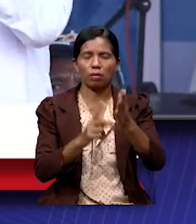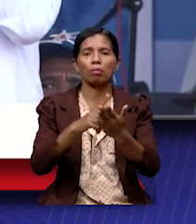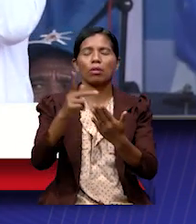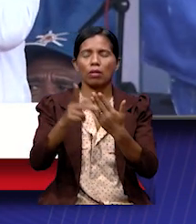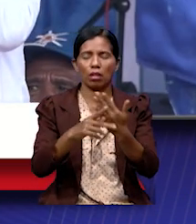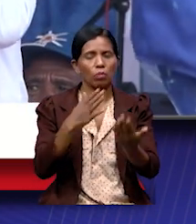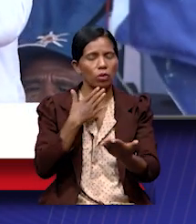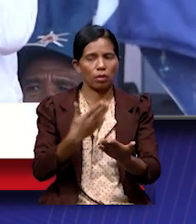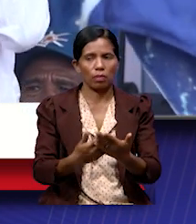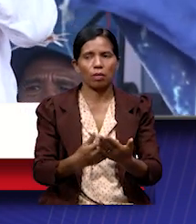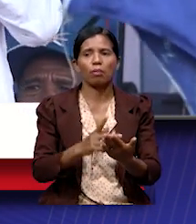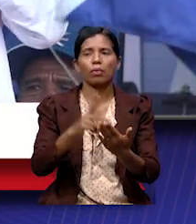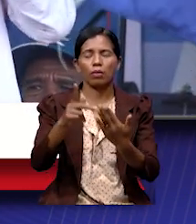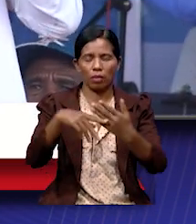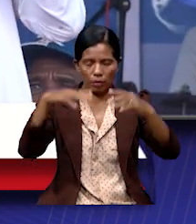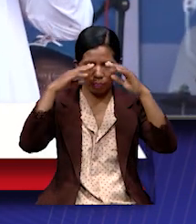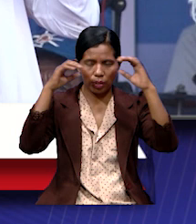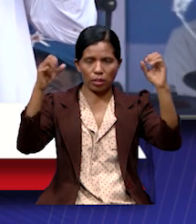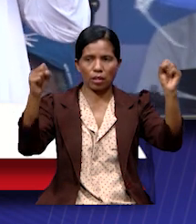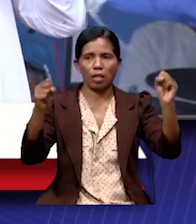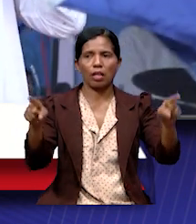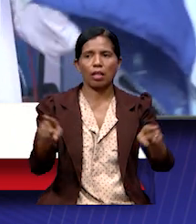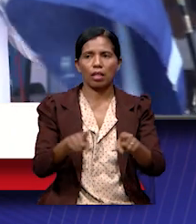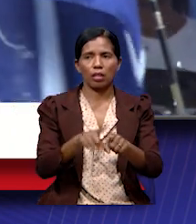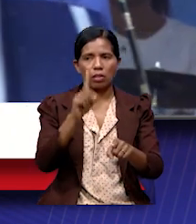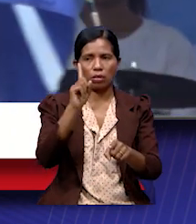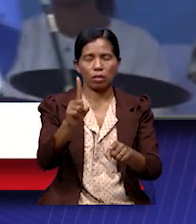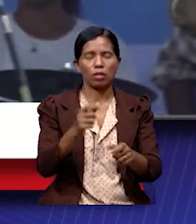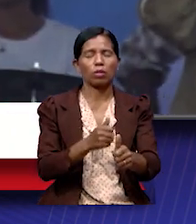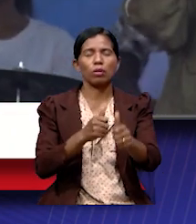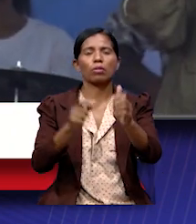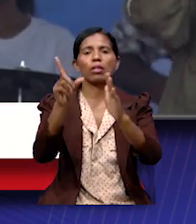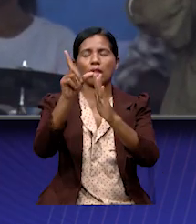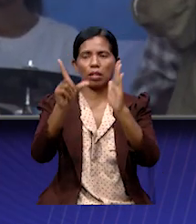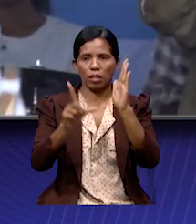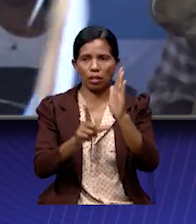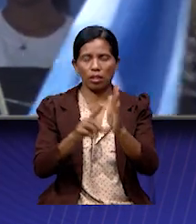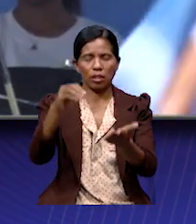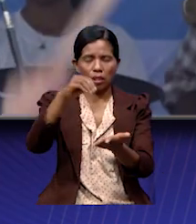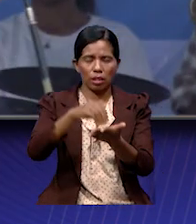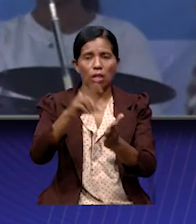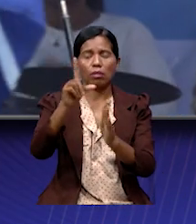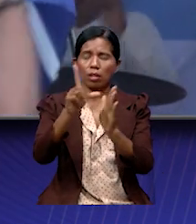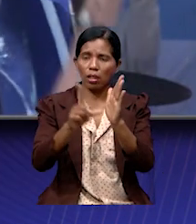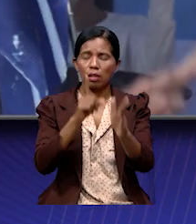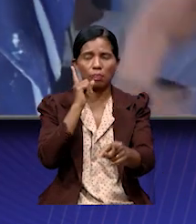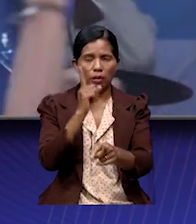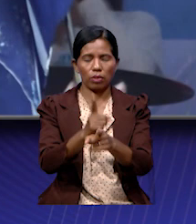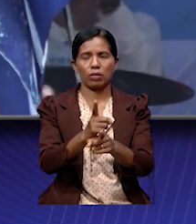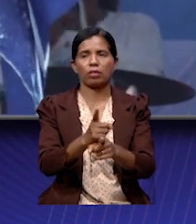Aclio. Programa presidente Nian, maka idane, cumpre Constituição, aturro nos Constituição,